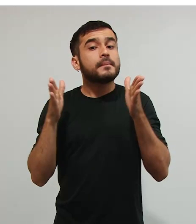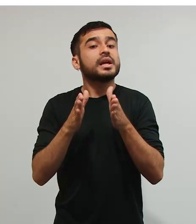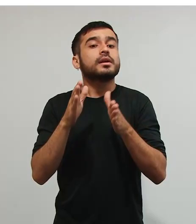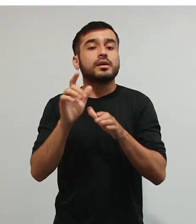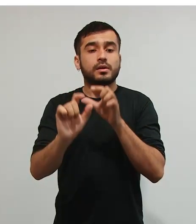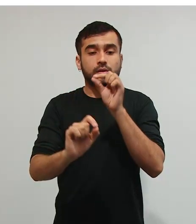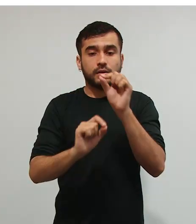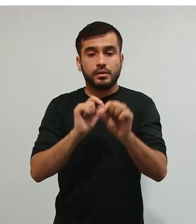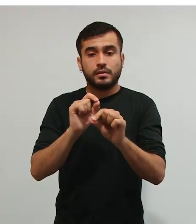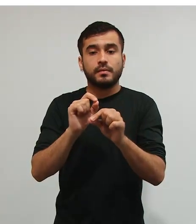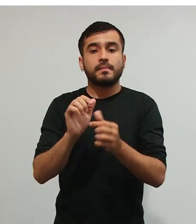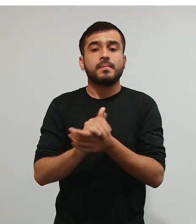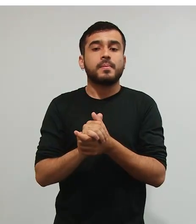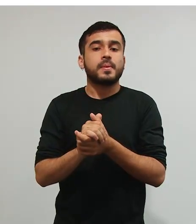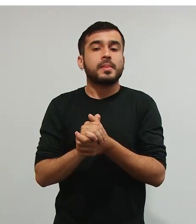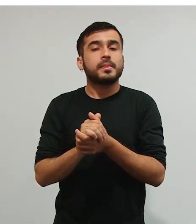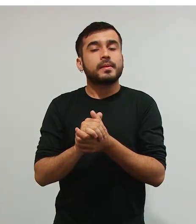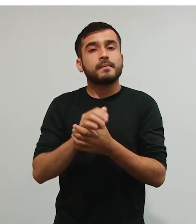conhecida como